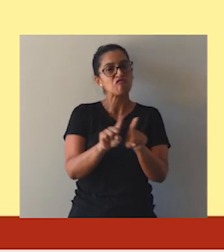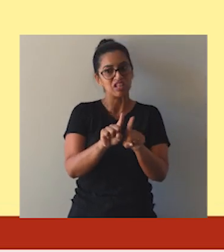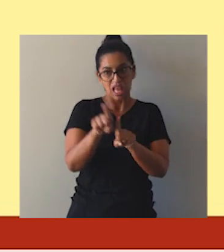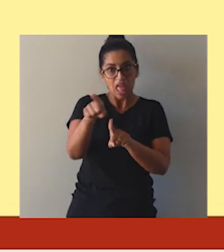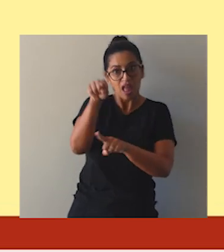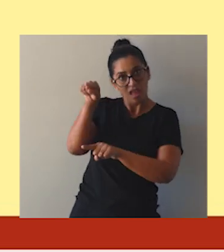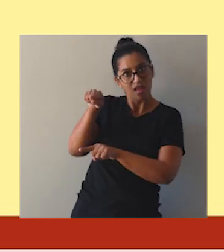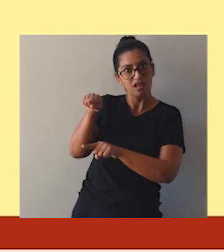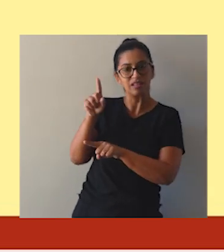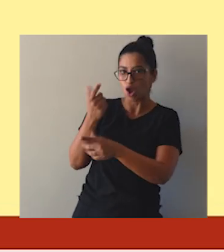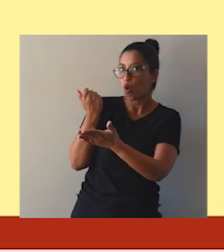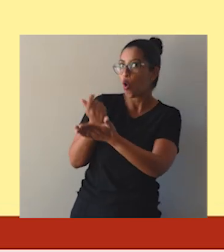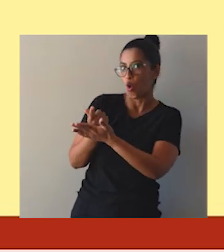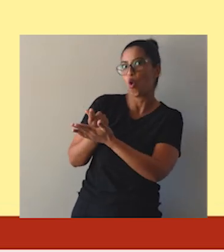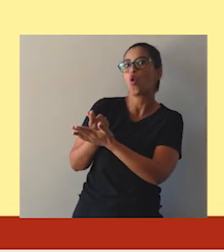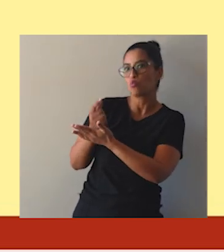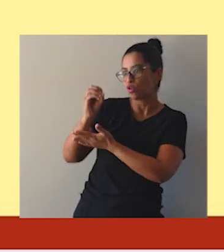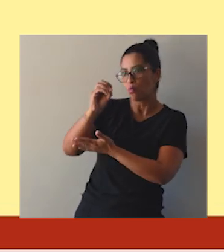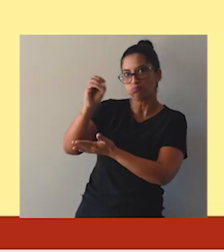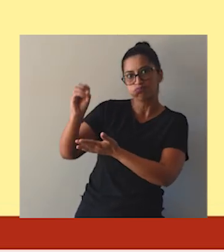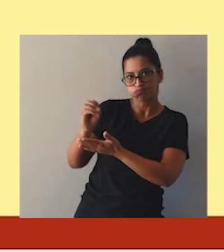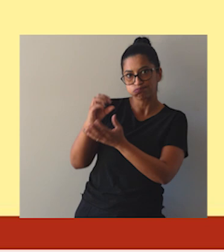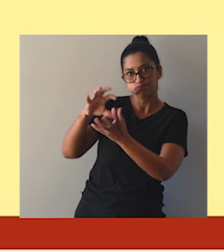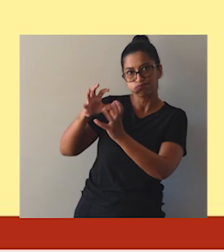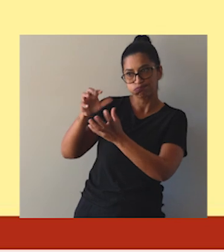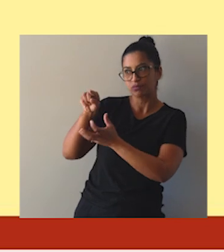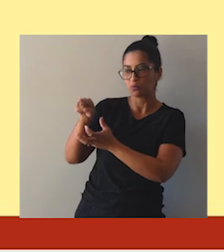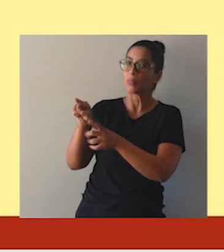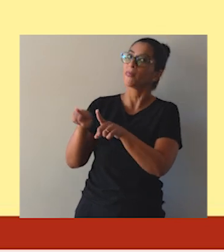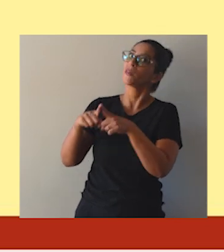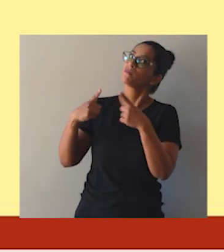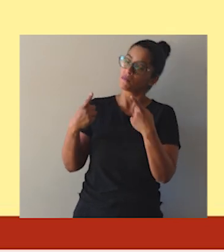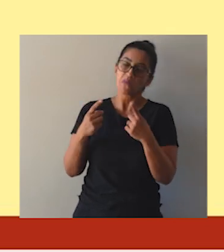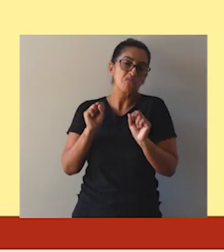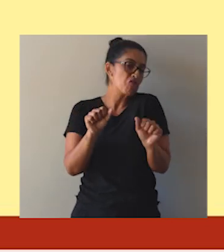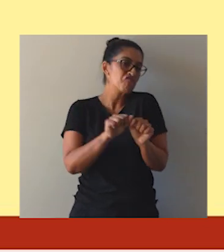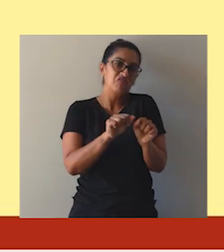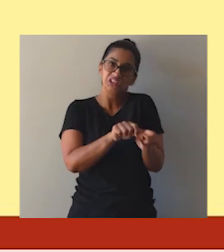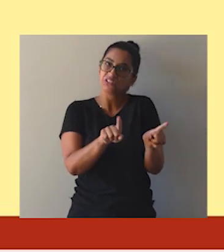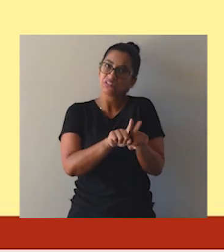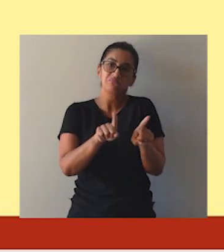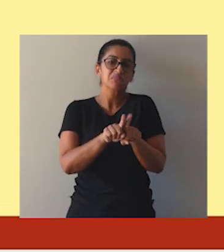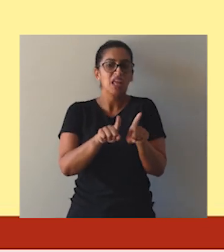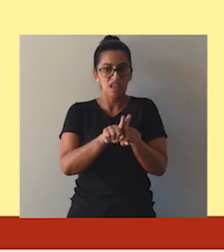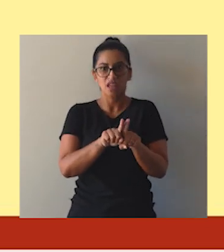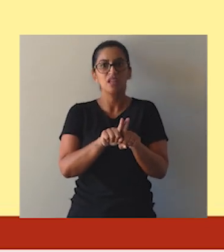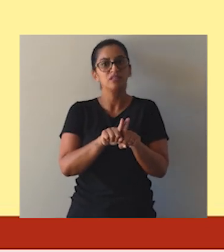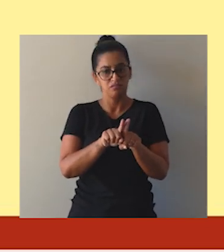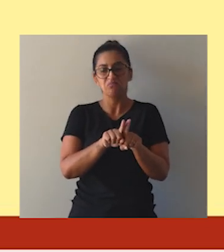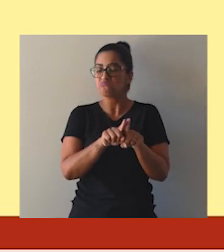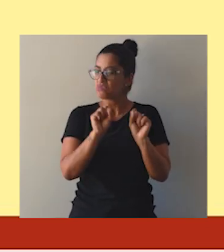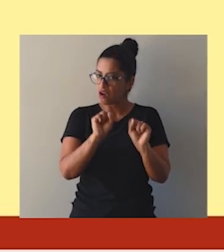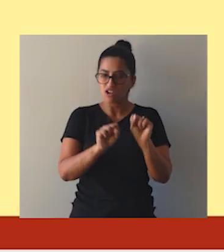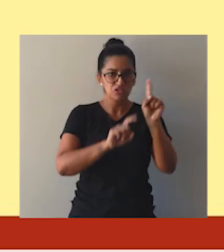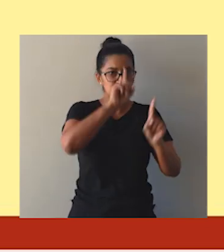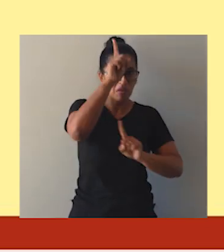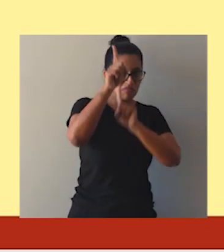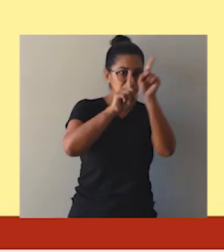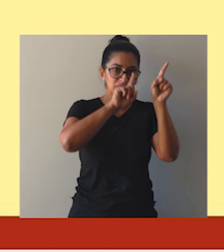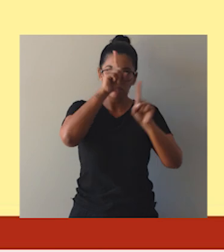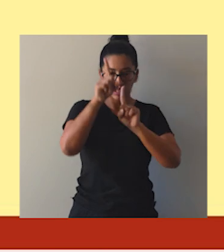não tem dificuldade, né? Essa dificuldade financeira não necessita você comprar. É só você adequar com